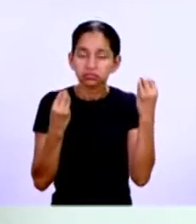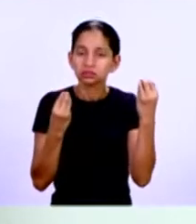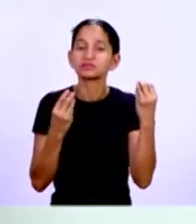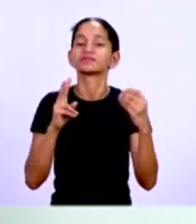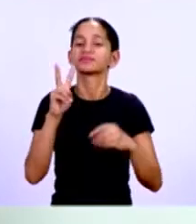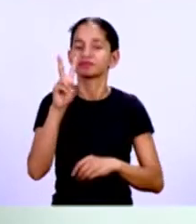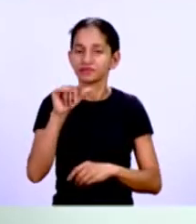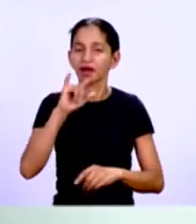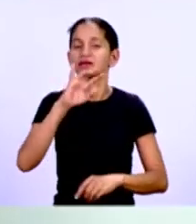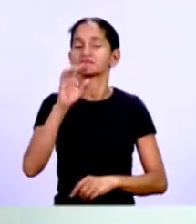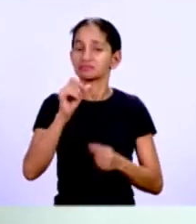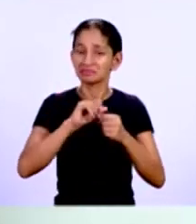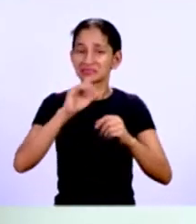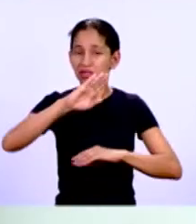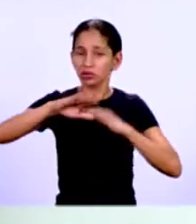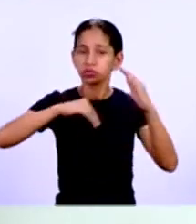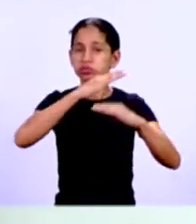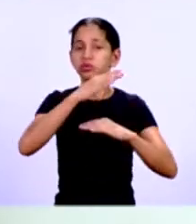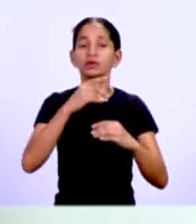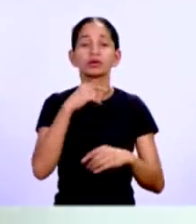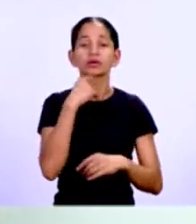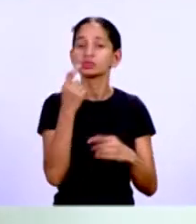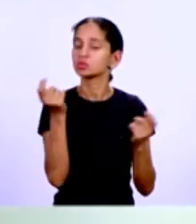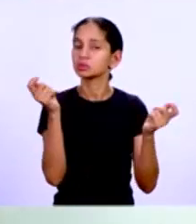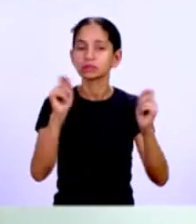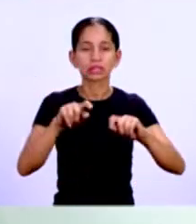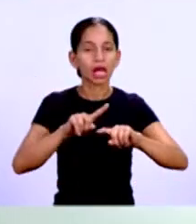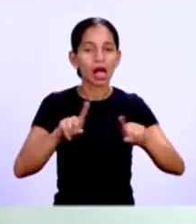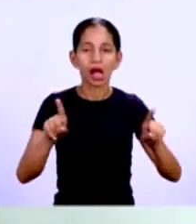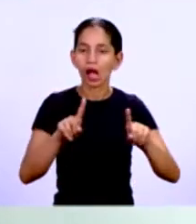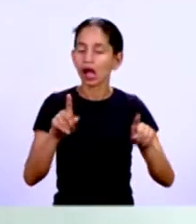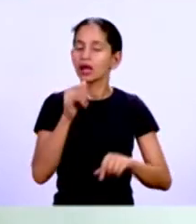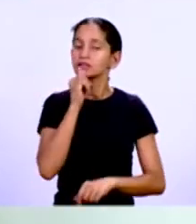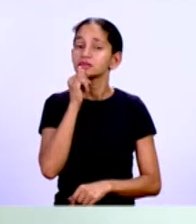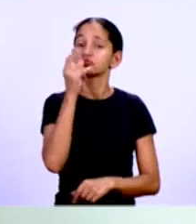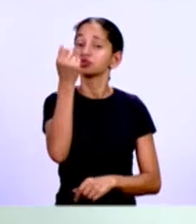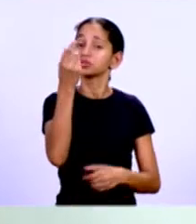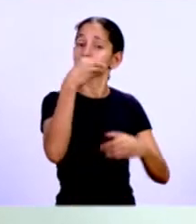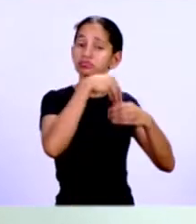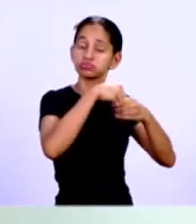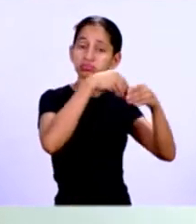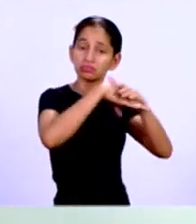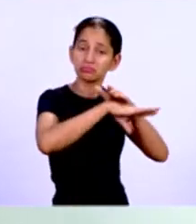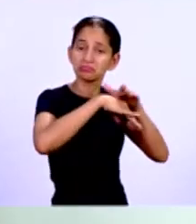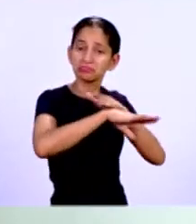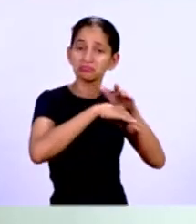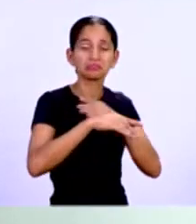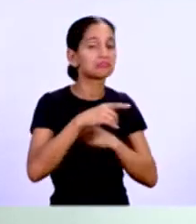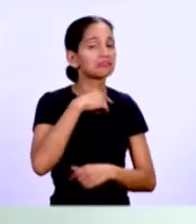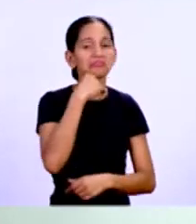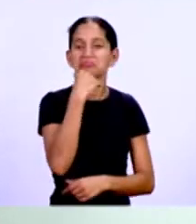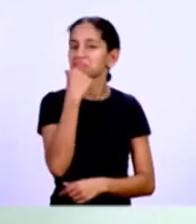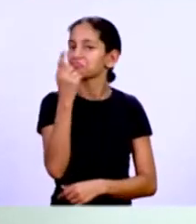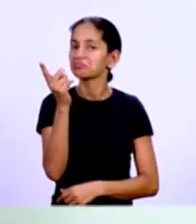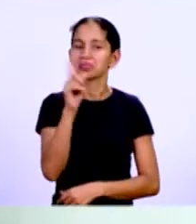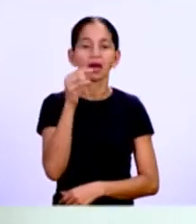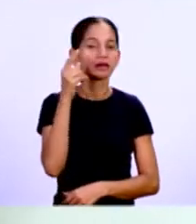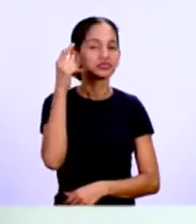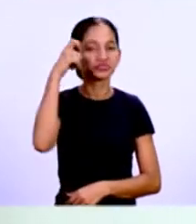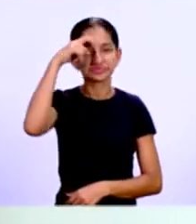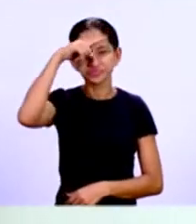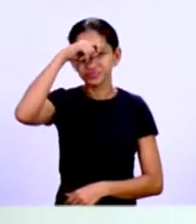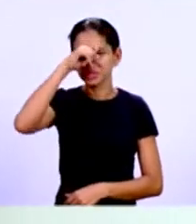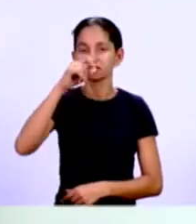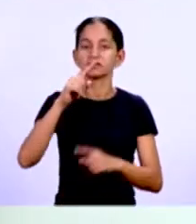vai se multiplicar por 4. Não tem investimento que a gente faça isso, né? Se você pegar o seu dinheiro e dentro de um ano tentar investir, é bastante difícil multiplicar